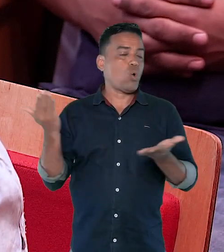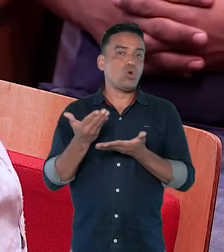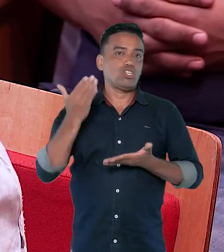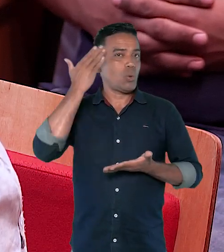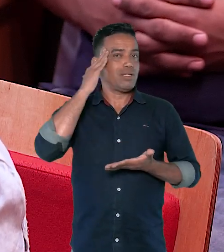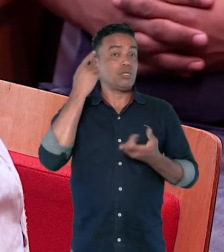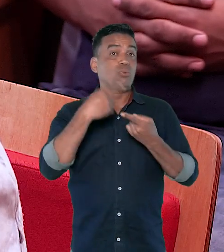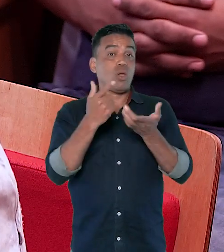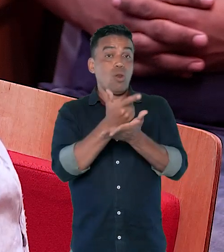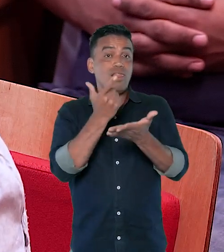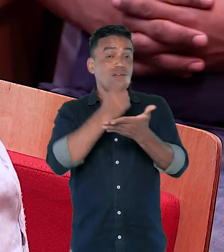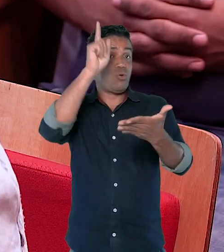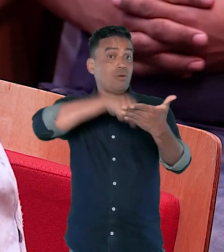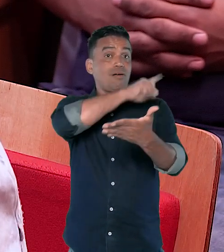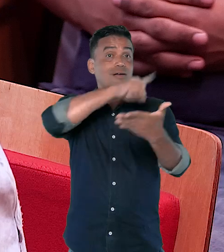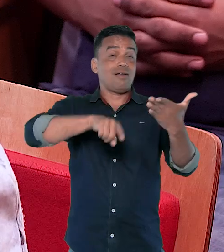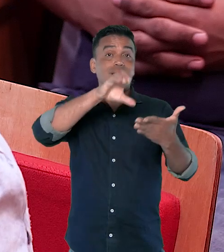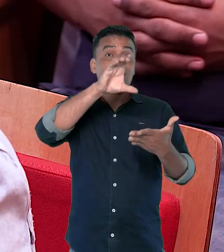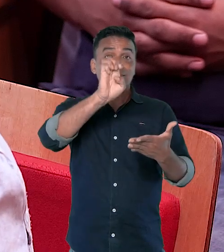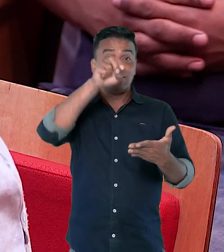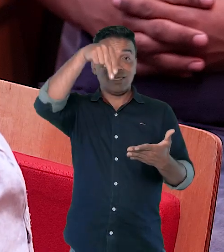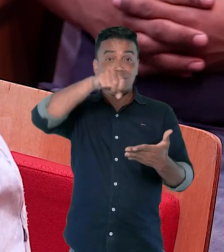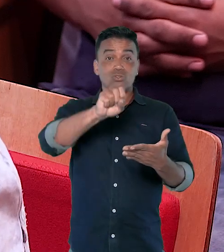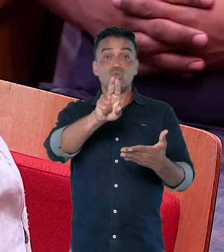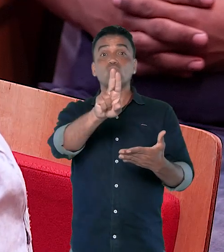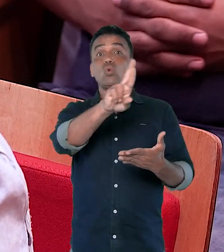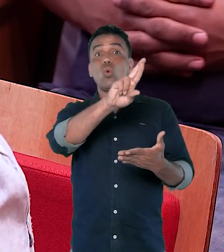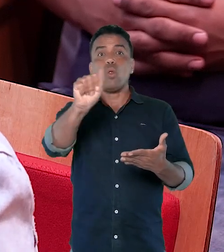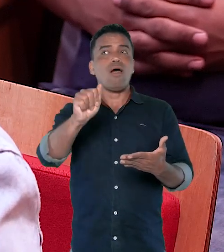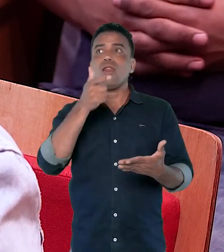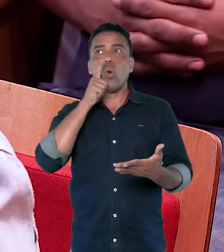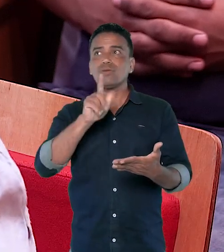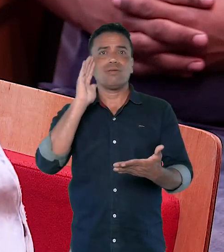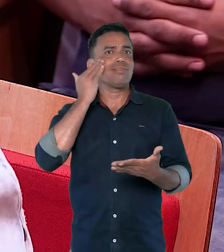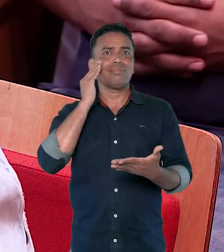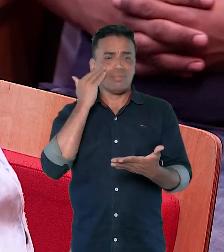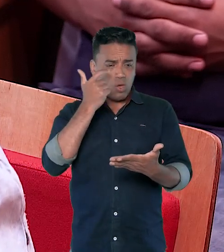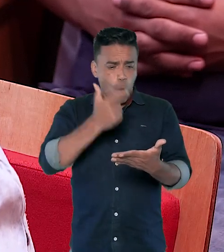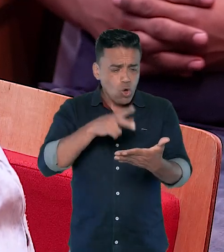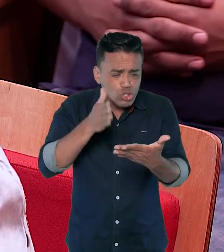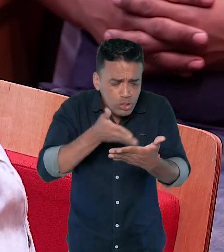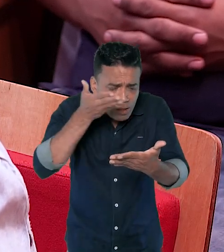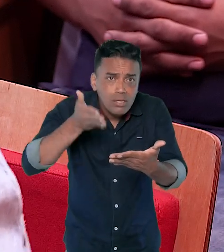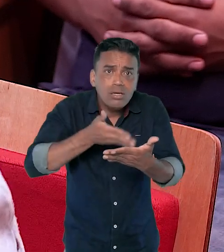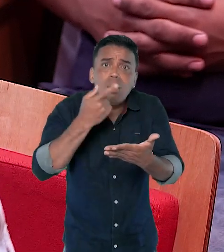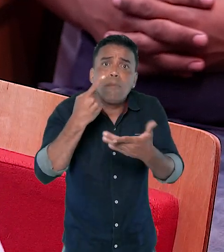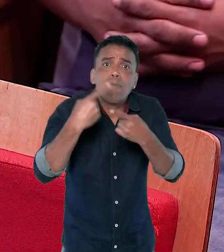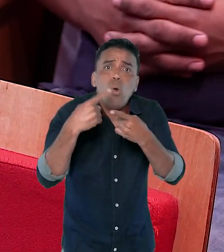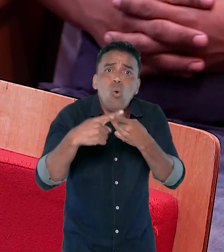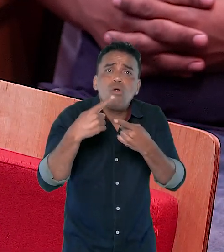censura. Você me desculpa, mas eu não consigo entender. Eu não consigo entender aonde que ele foi